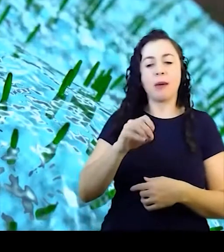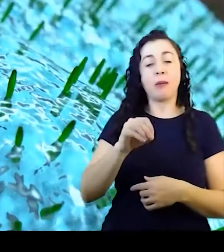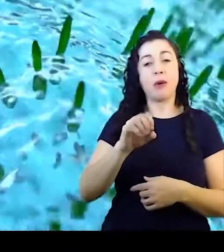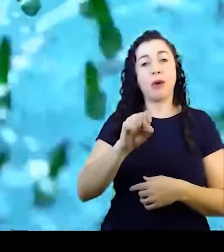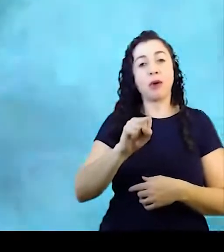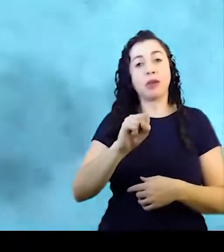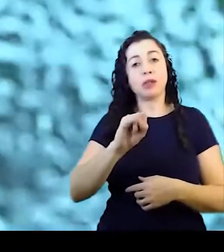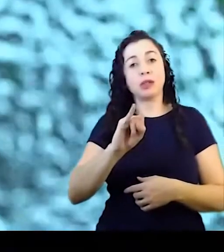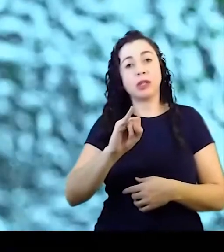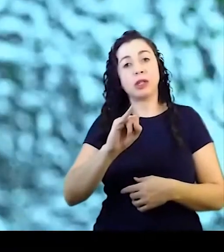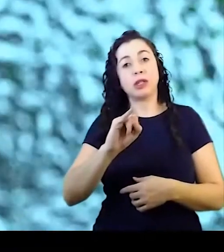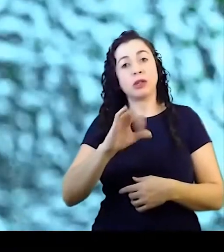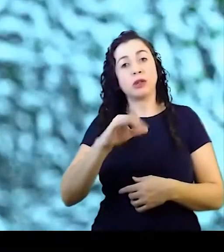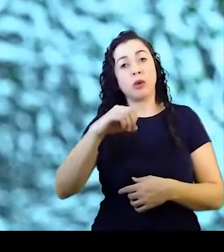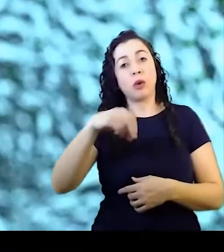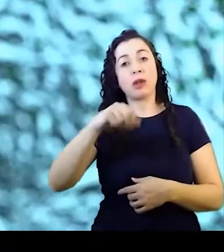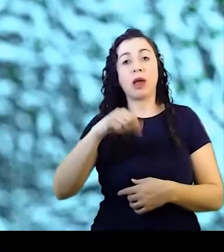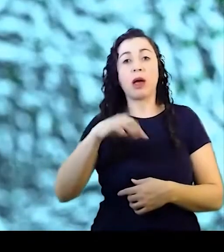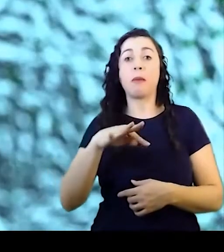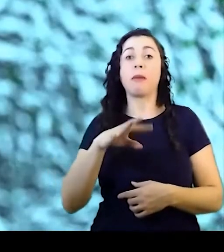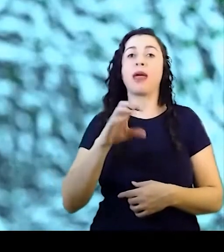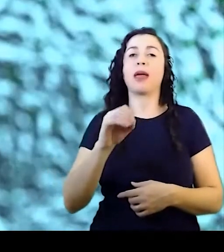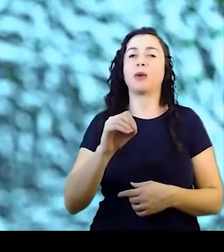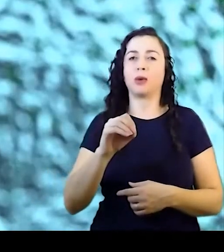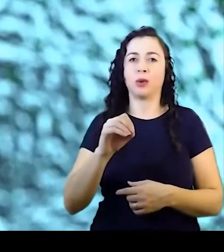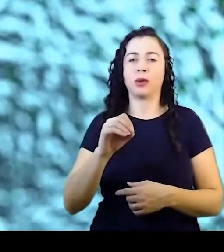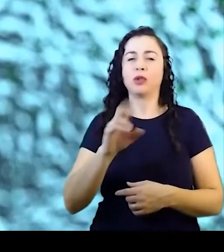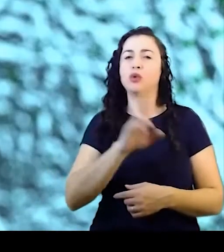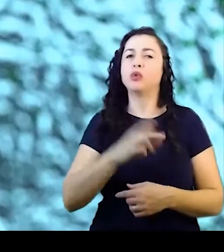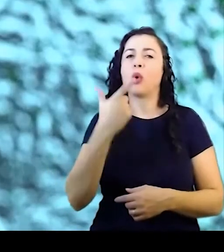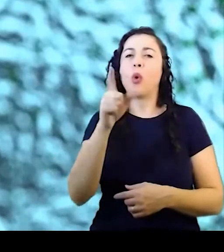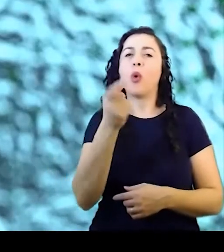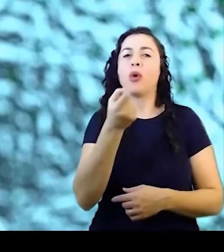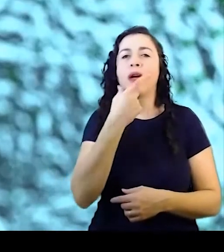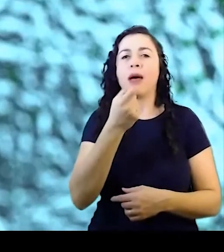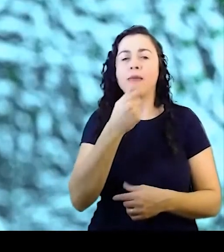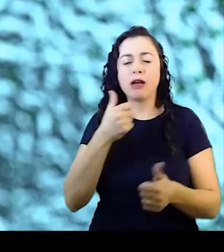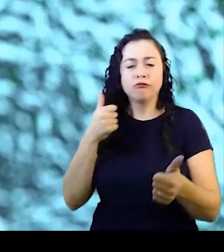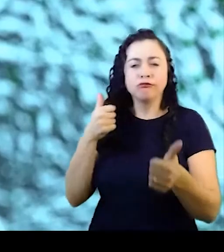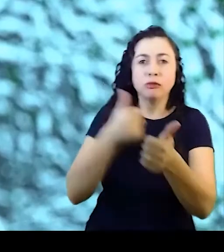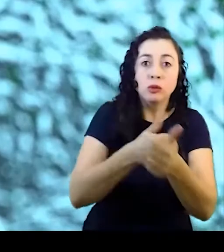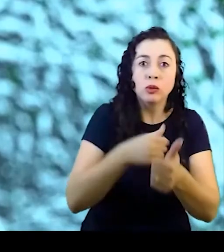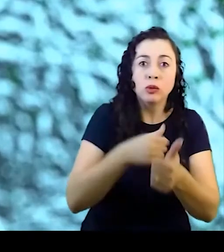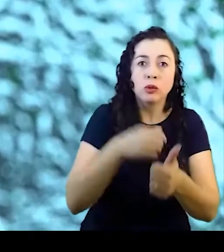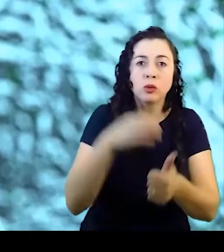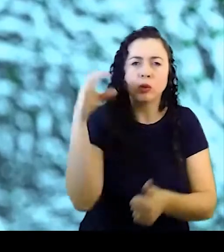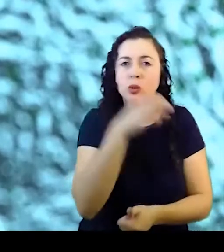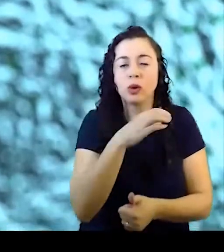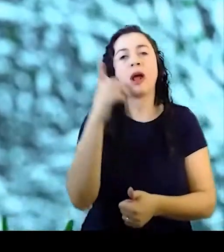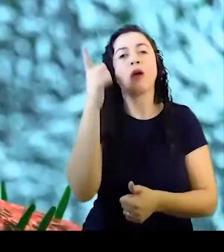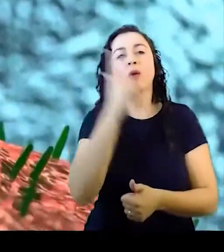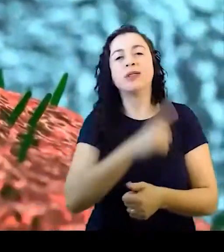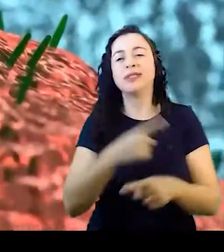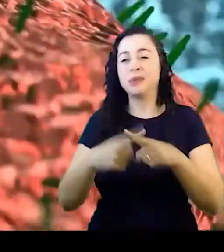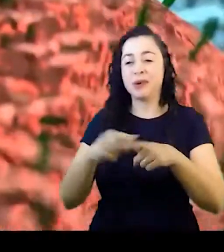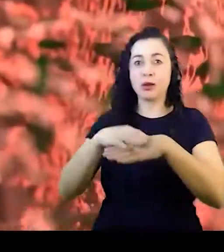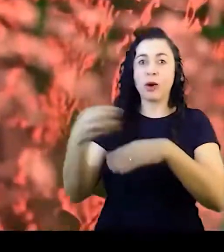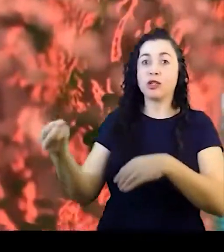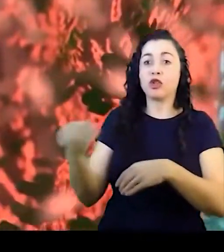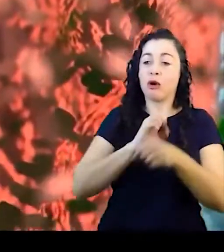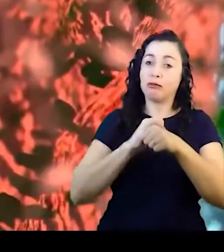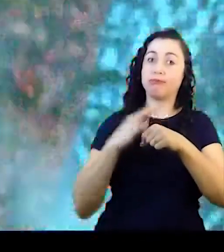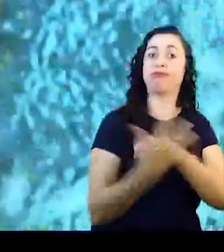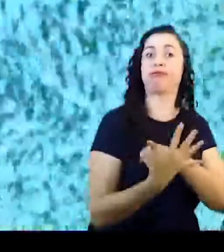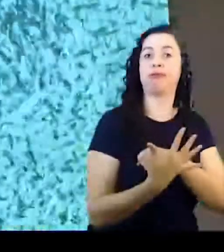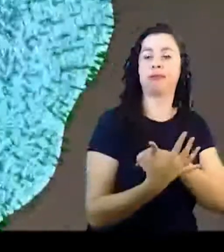uma medida a curto prazo para a gente conseguir interferir com uma doença nova que é a Covid-19.